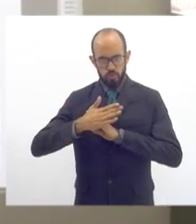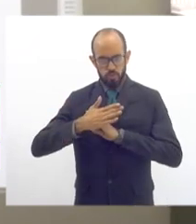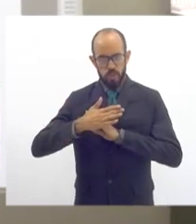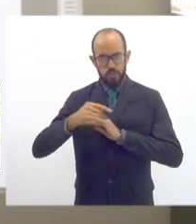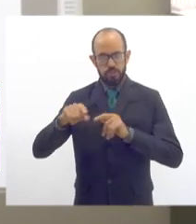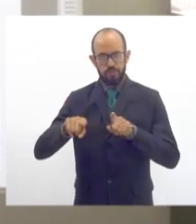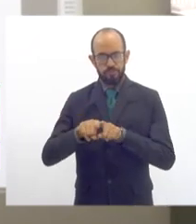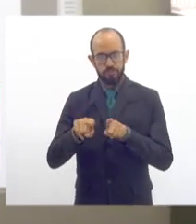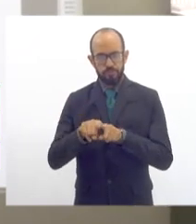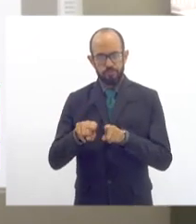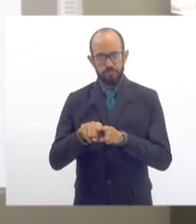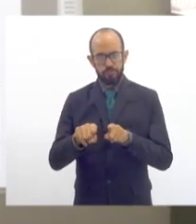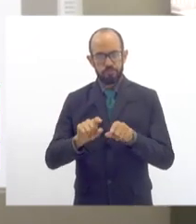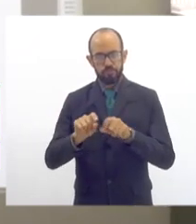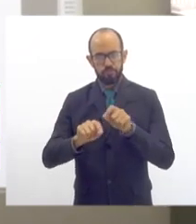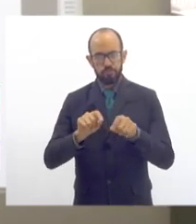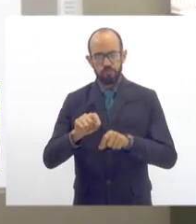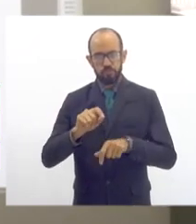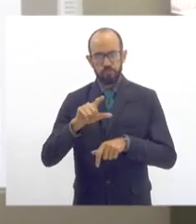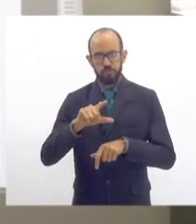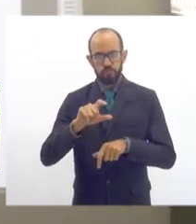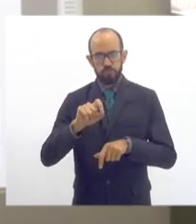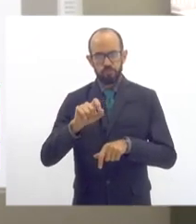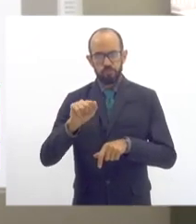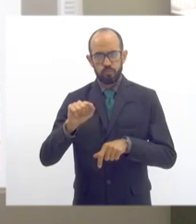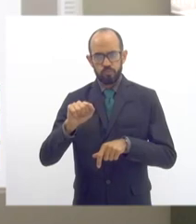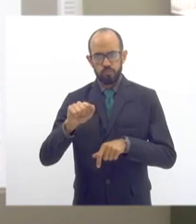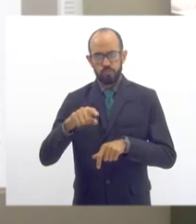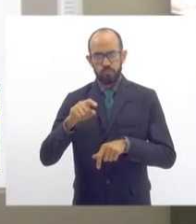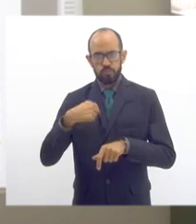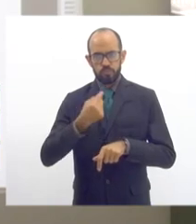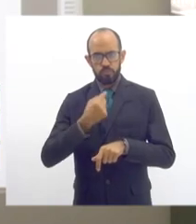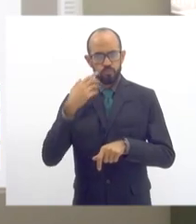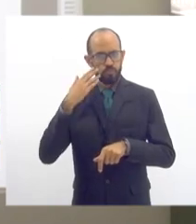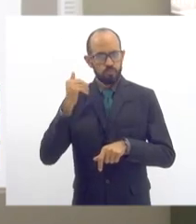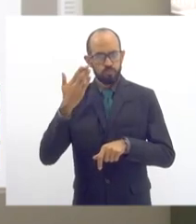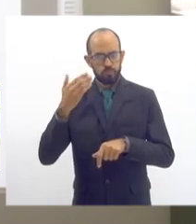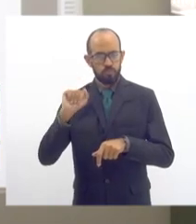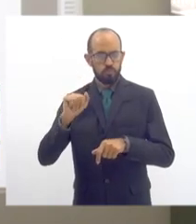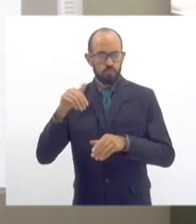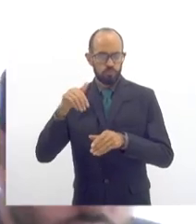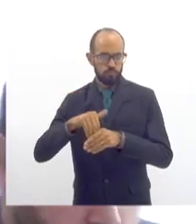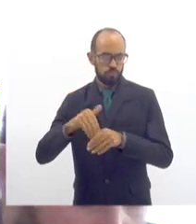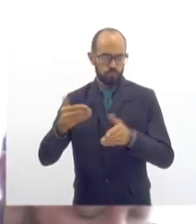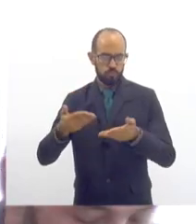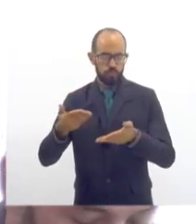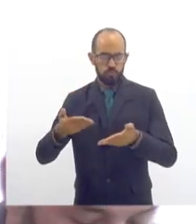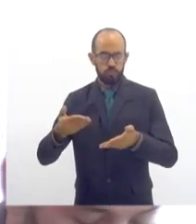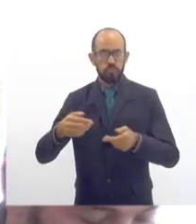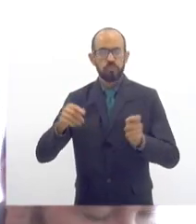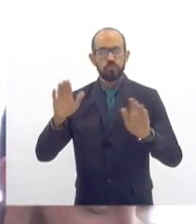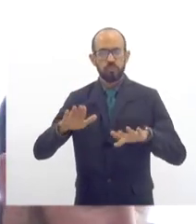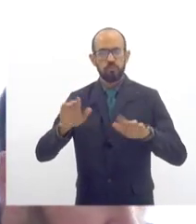a gente leva em consideração a LOA, né, que a gente sabe que está em confecção nesse momento, então a gente pode